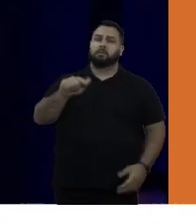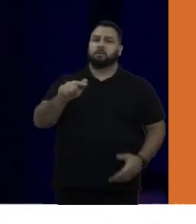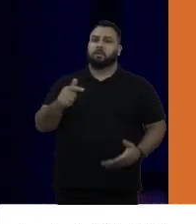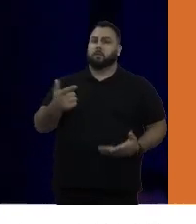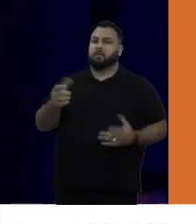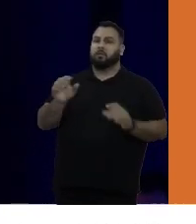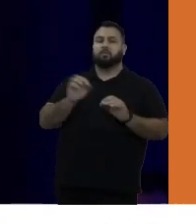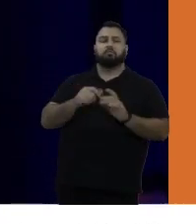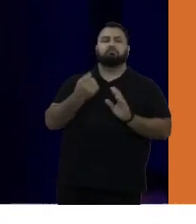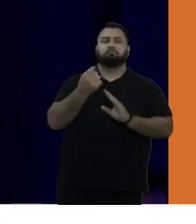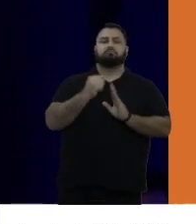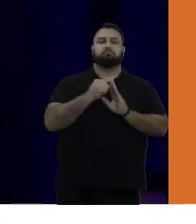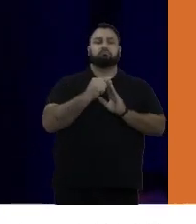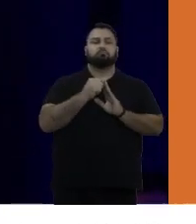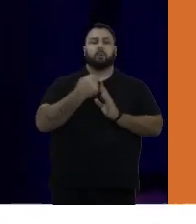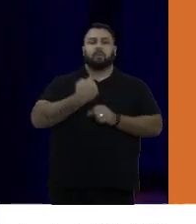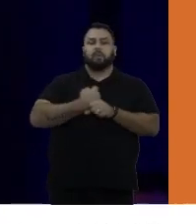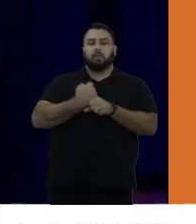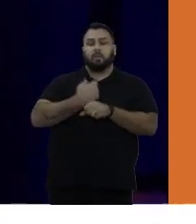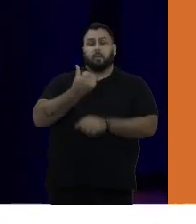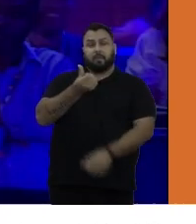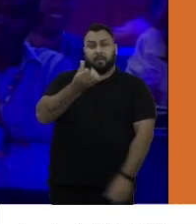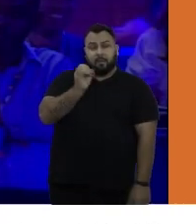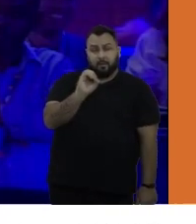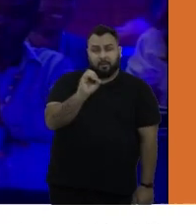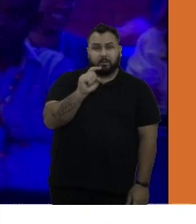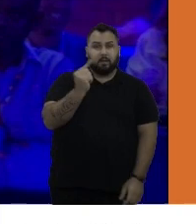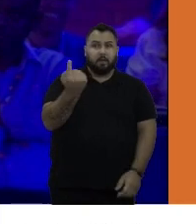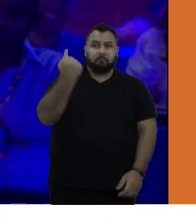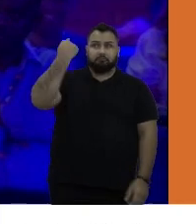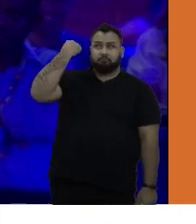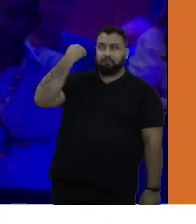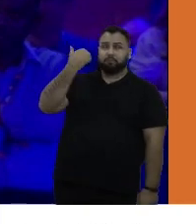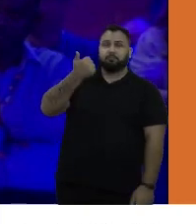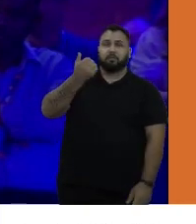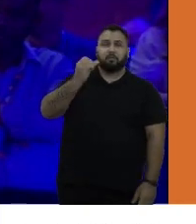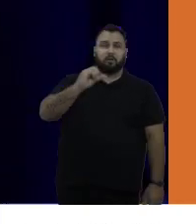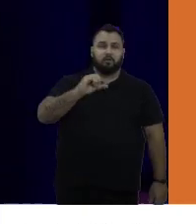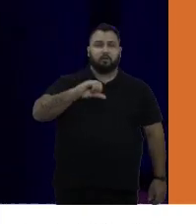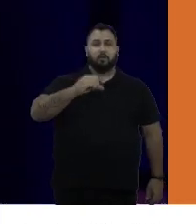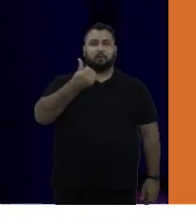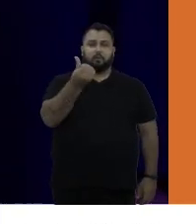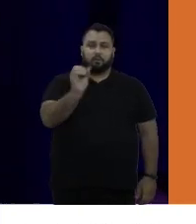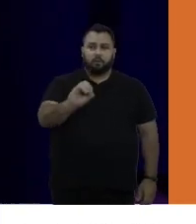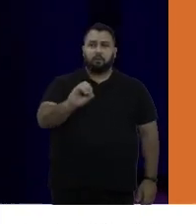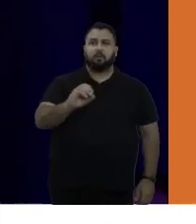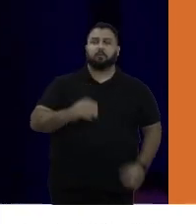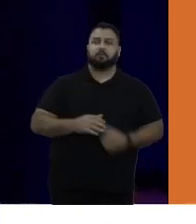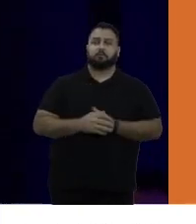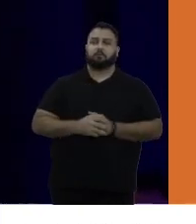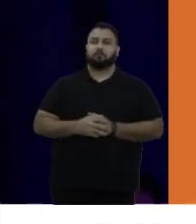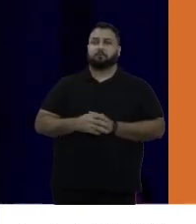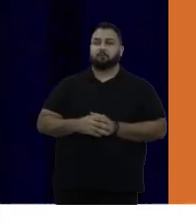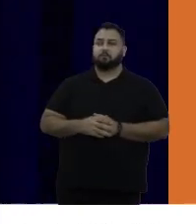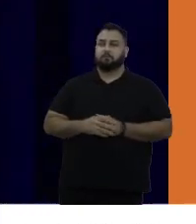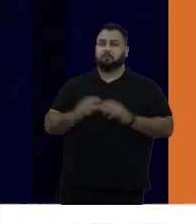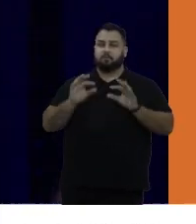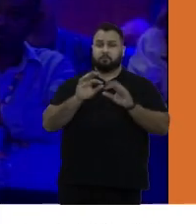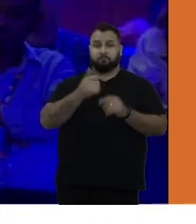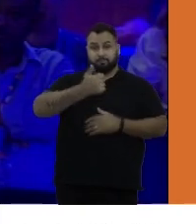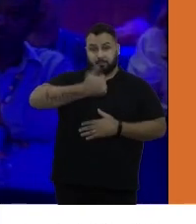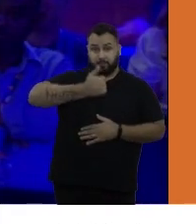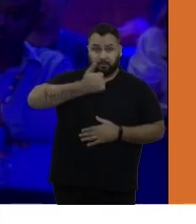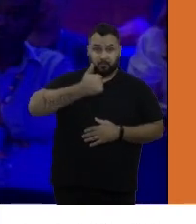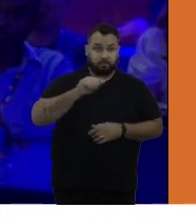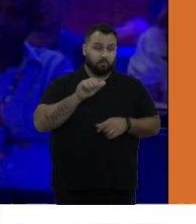num livro que ele escreveu, onde ele diz, né? First will be the tools, thereafter the tools build us. Primeiro a gente faz